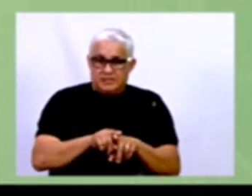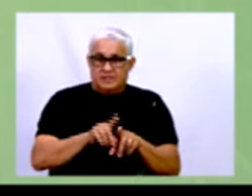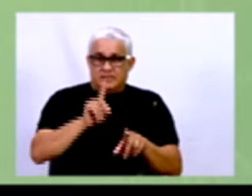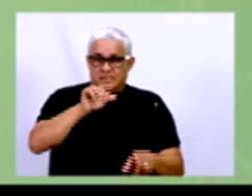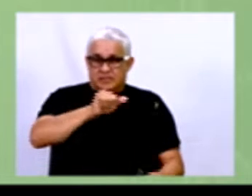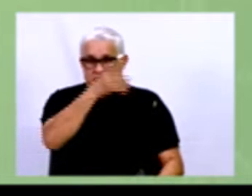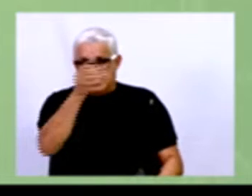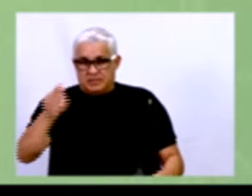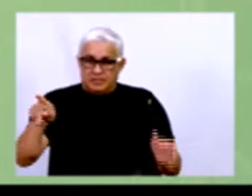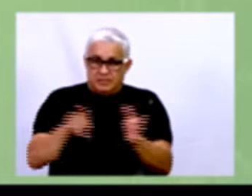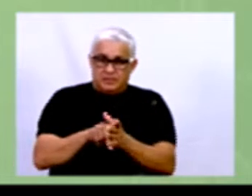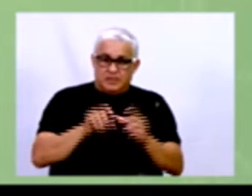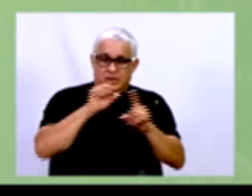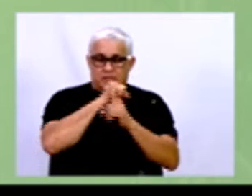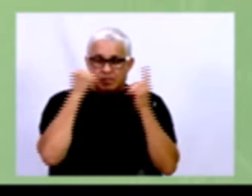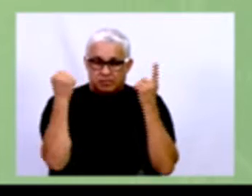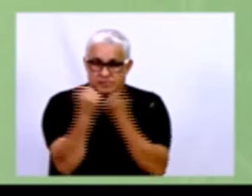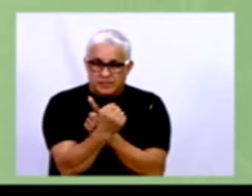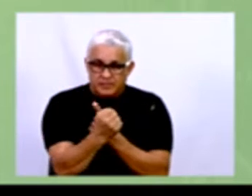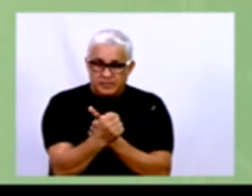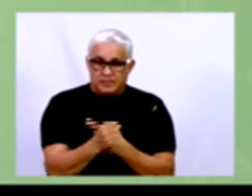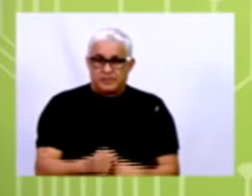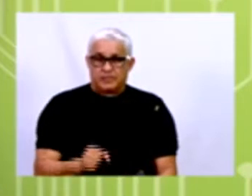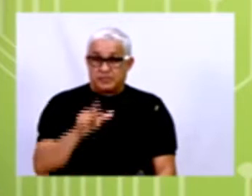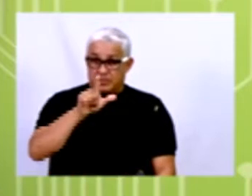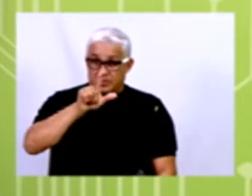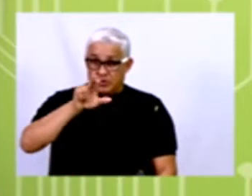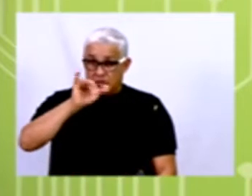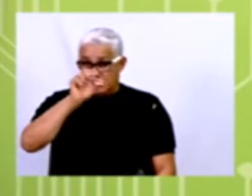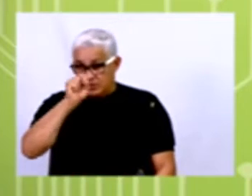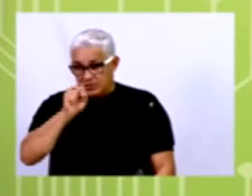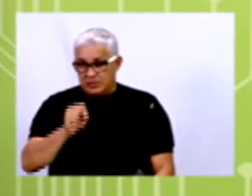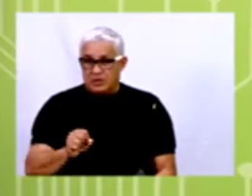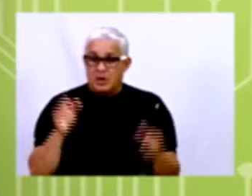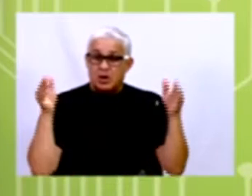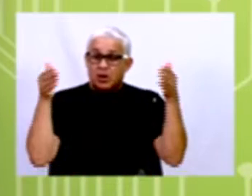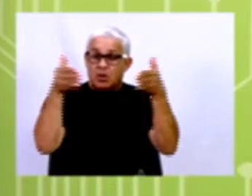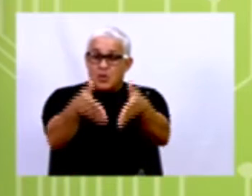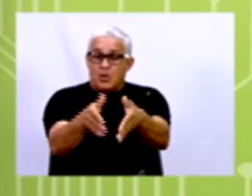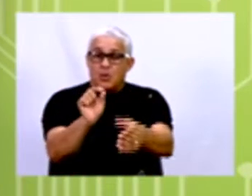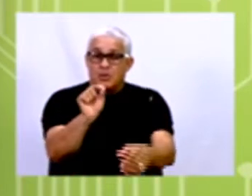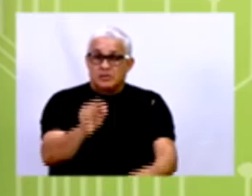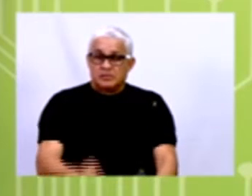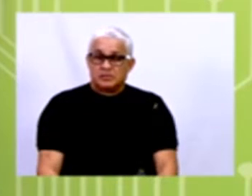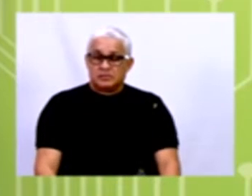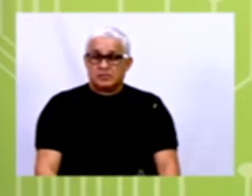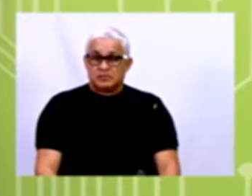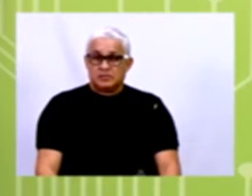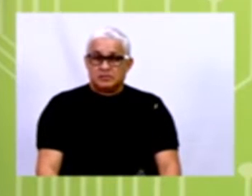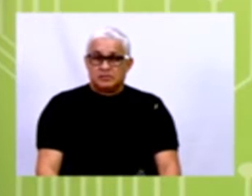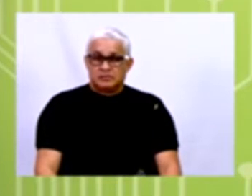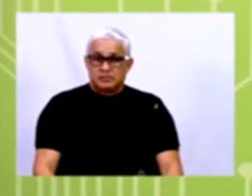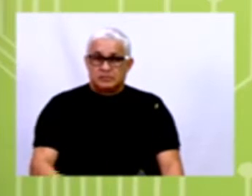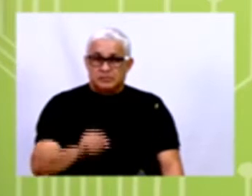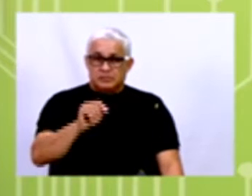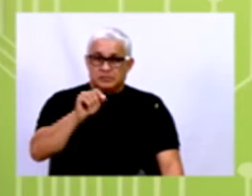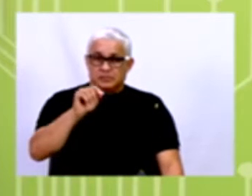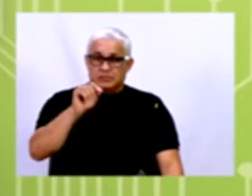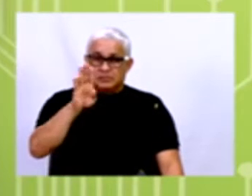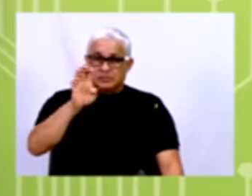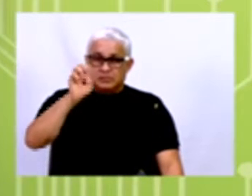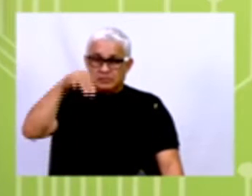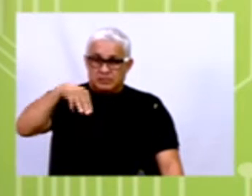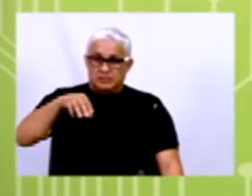sociedade. Então, o Bresser irá focar a busca do bem-estar